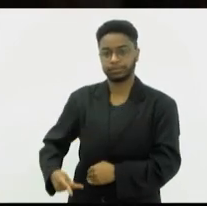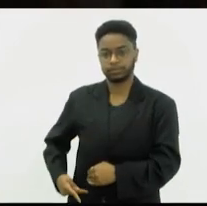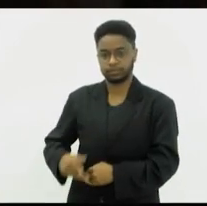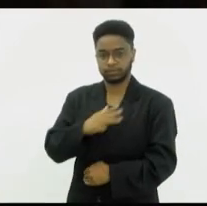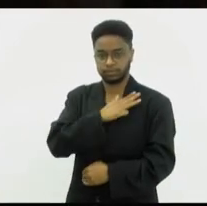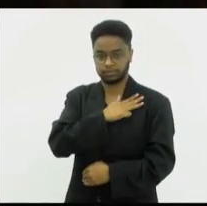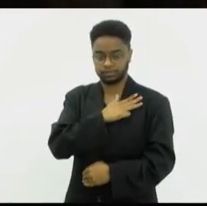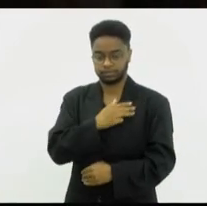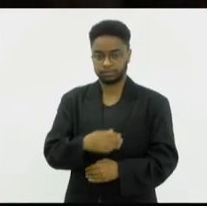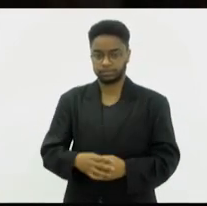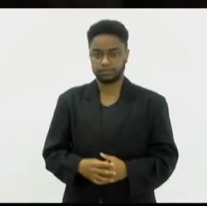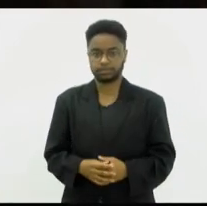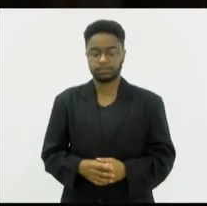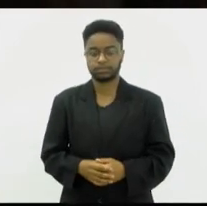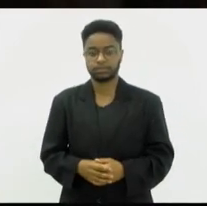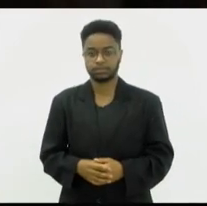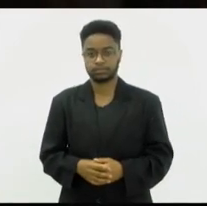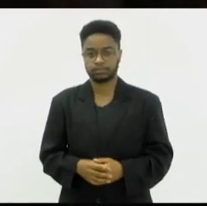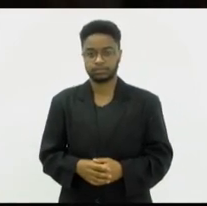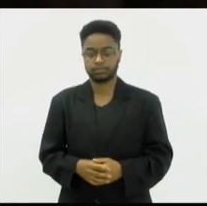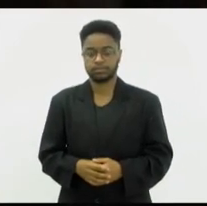Lula.